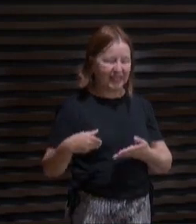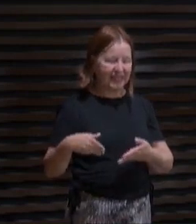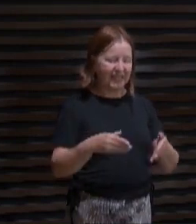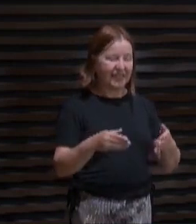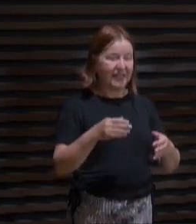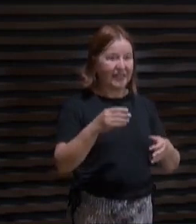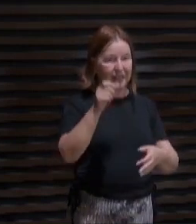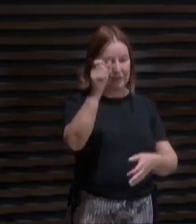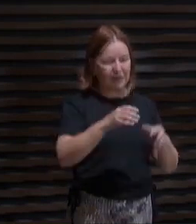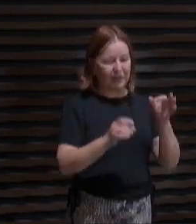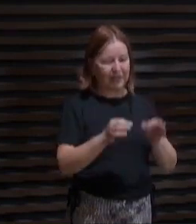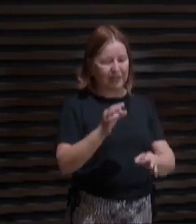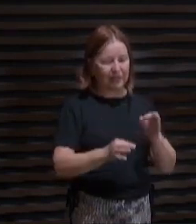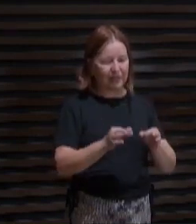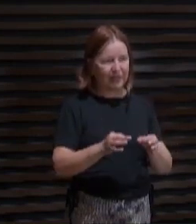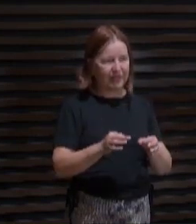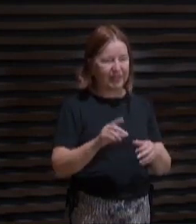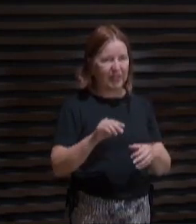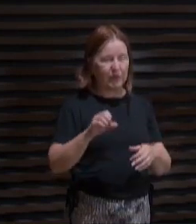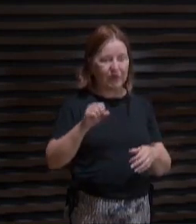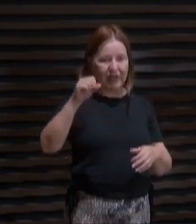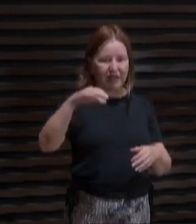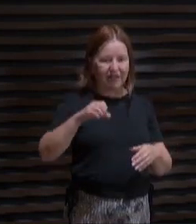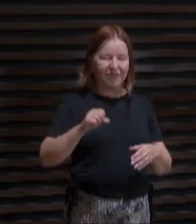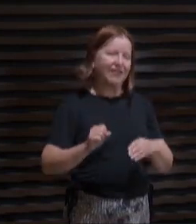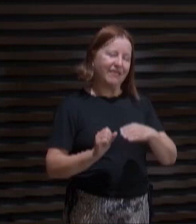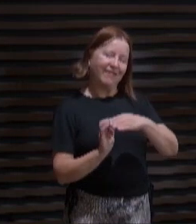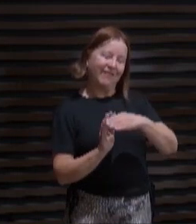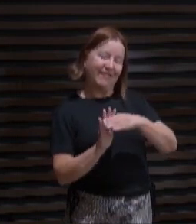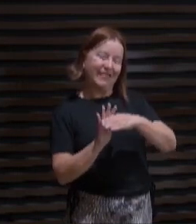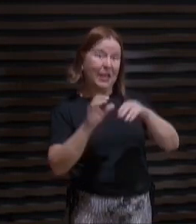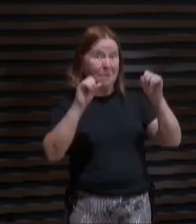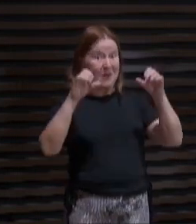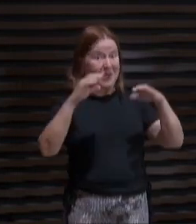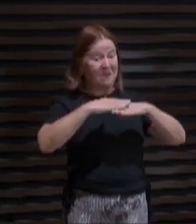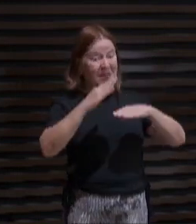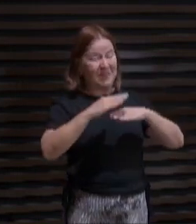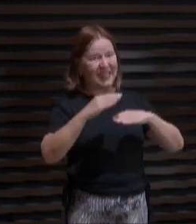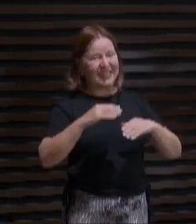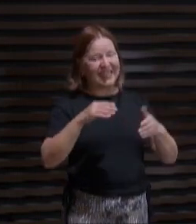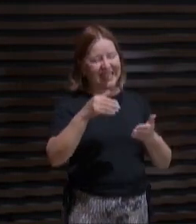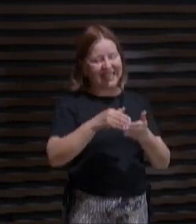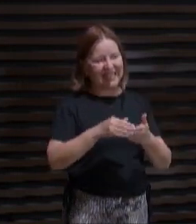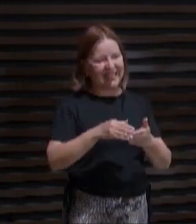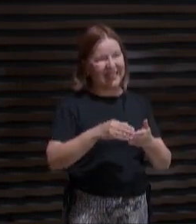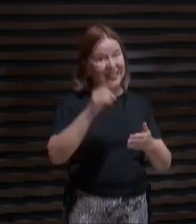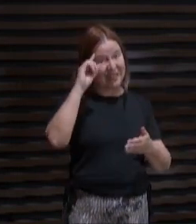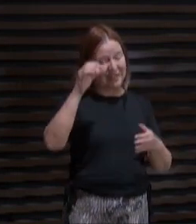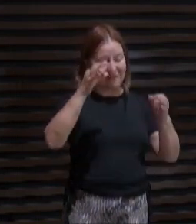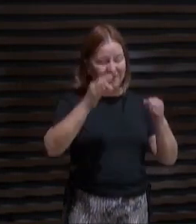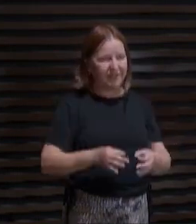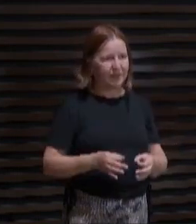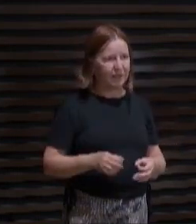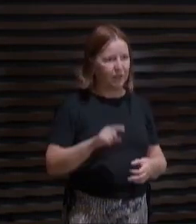que vai brilhando mais e mais, até ser dia perfeito. Meu irmão, você já nasceu de novo?